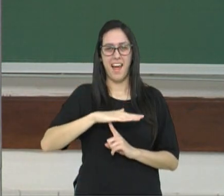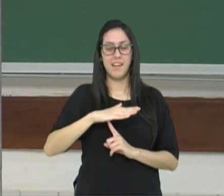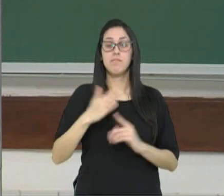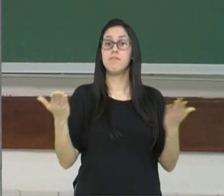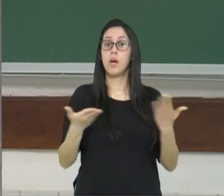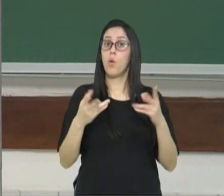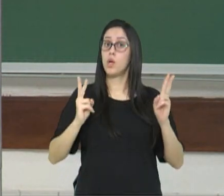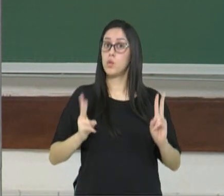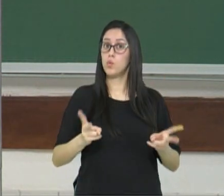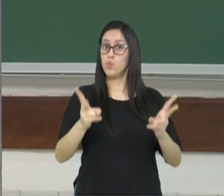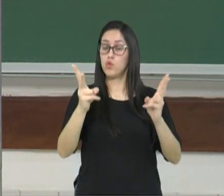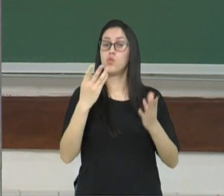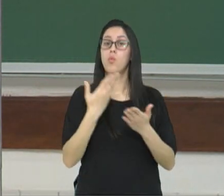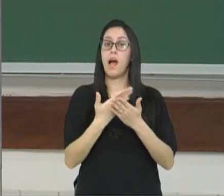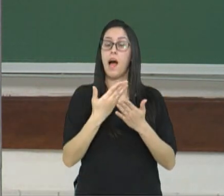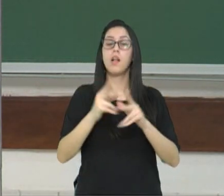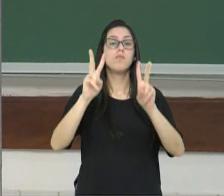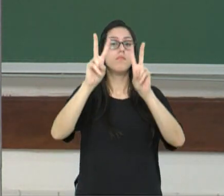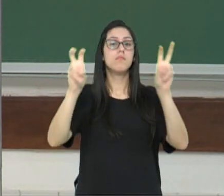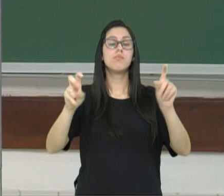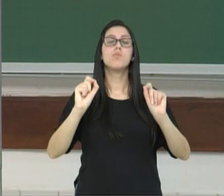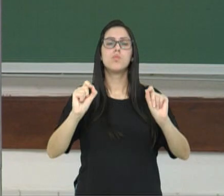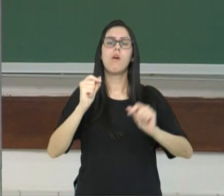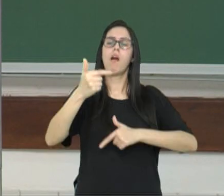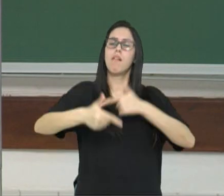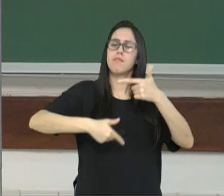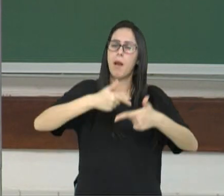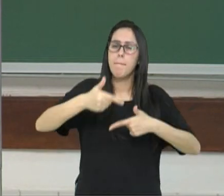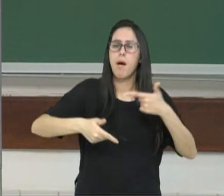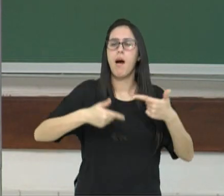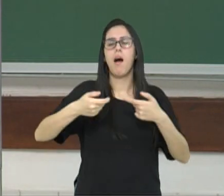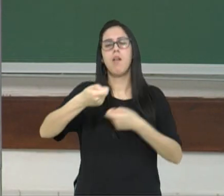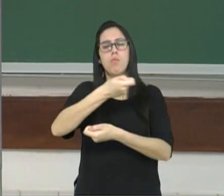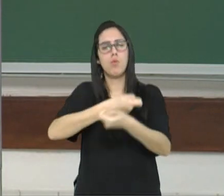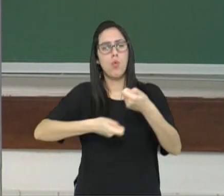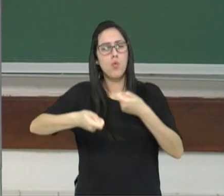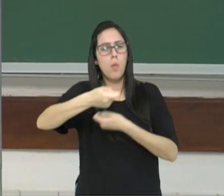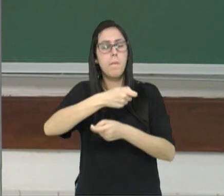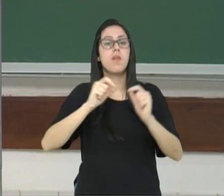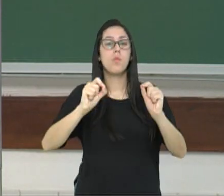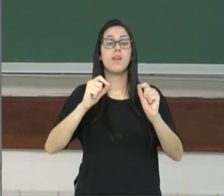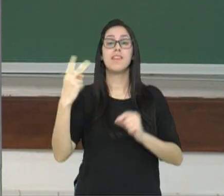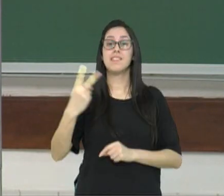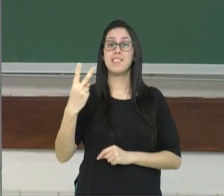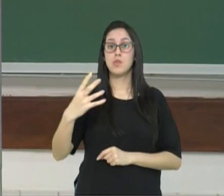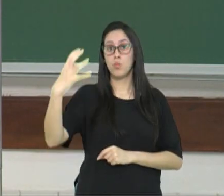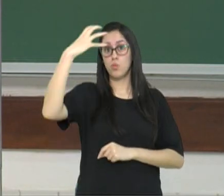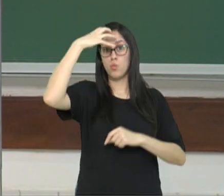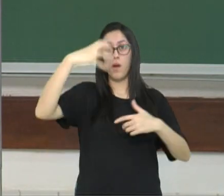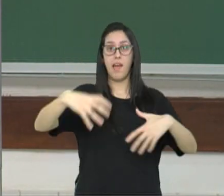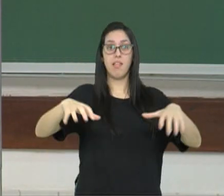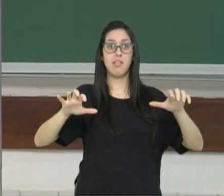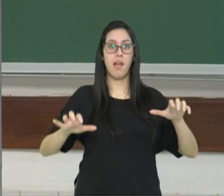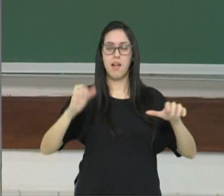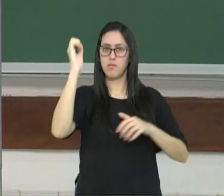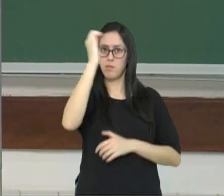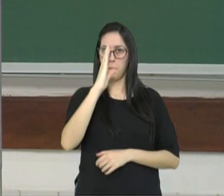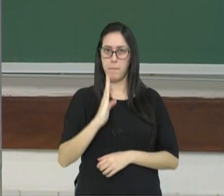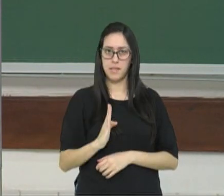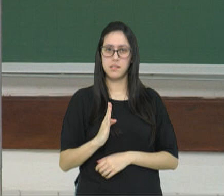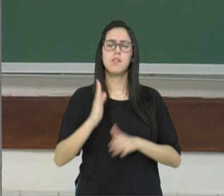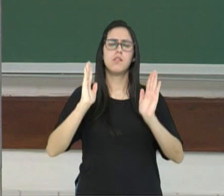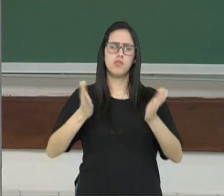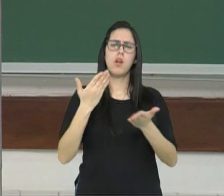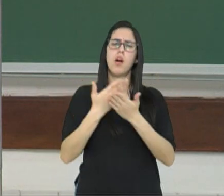dar continuidade à questão do trabalho e da economia durante o segundo reinado brasileiro, que nós já estamos abordando desde algumas